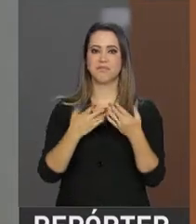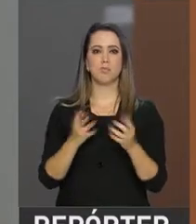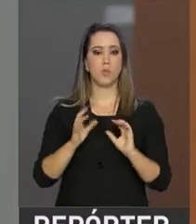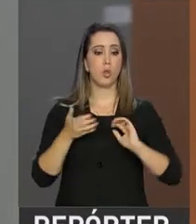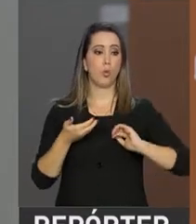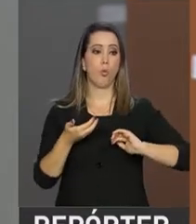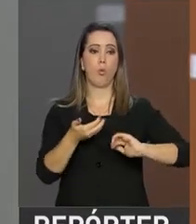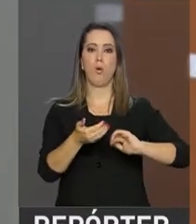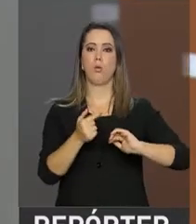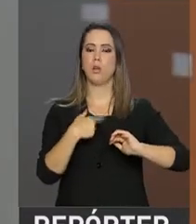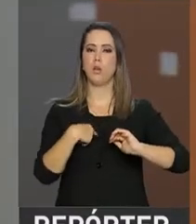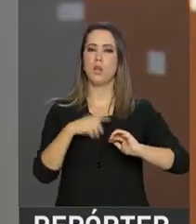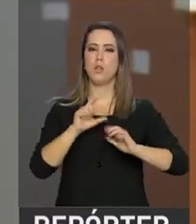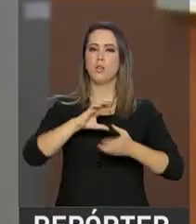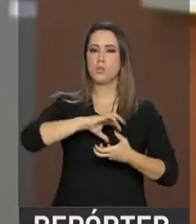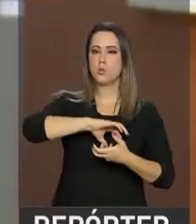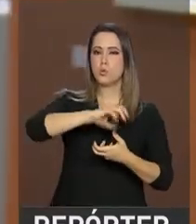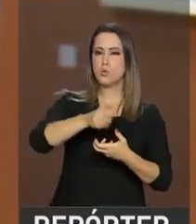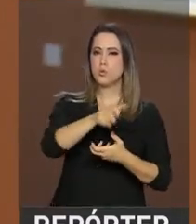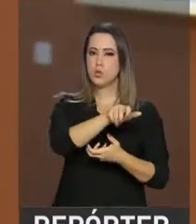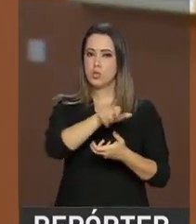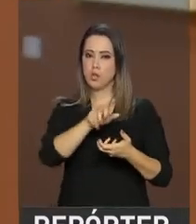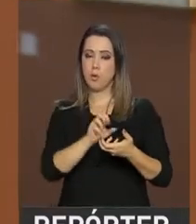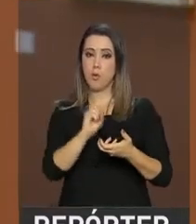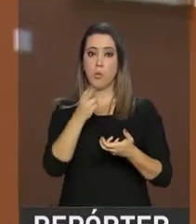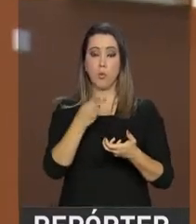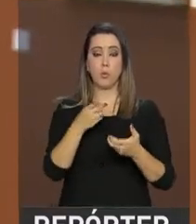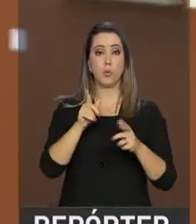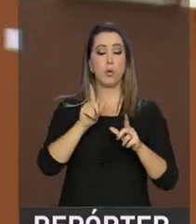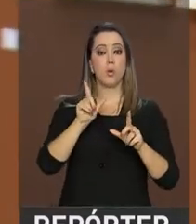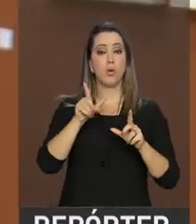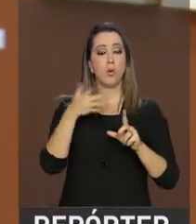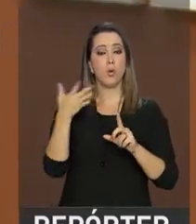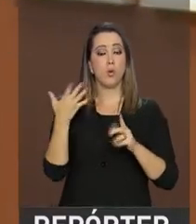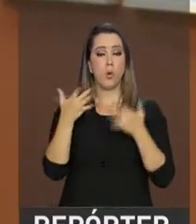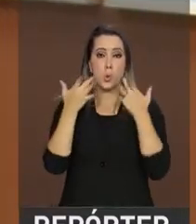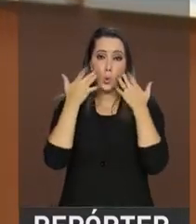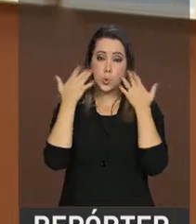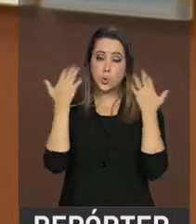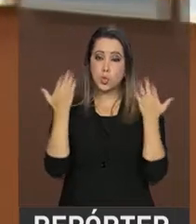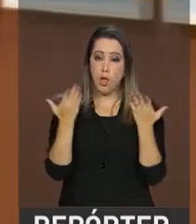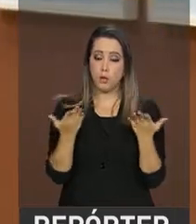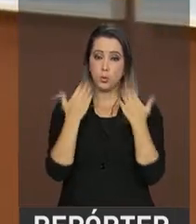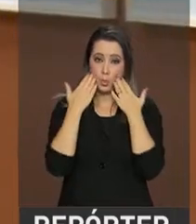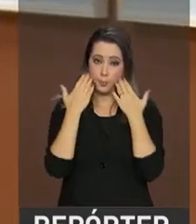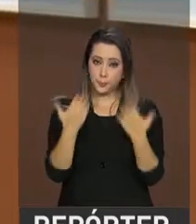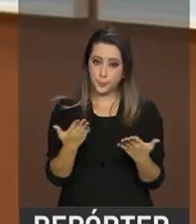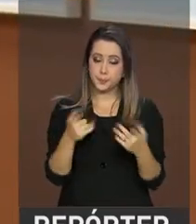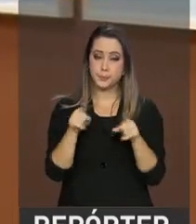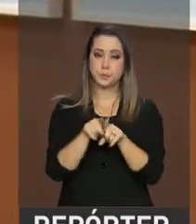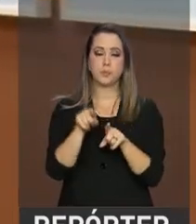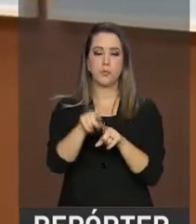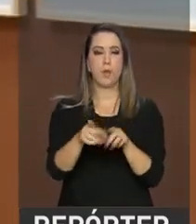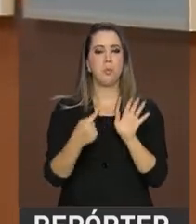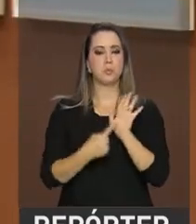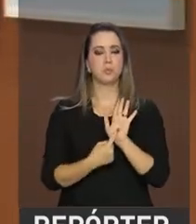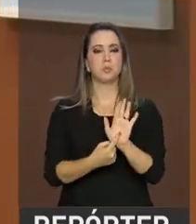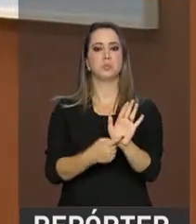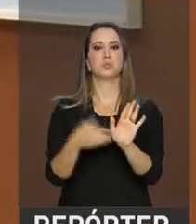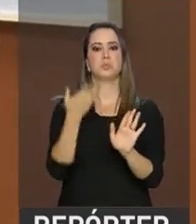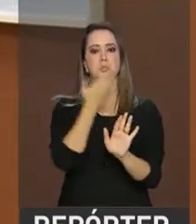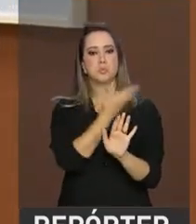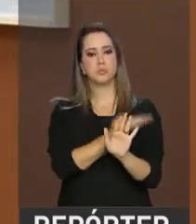congresso no itamaraty ou no teatro nacional a marca do artista se confunde com a própria história